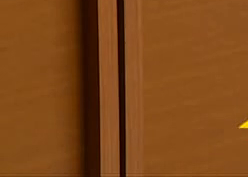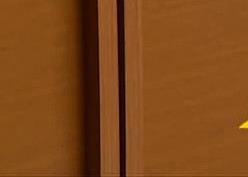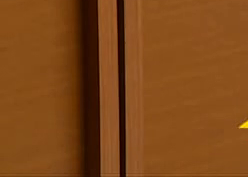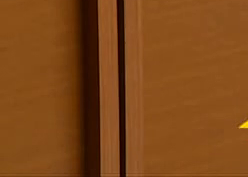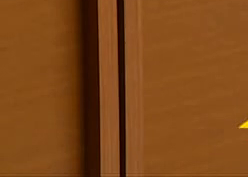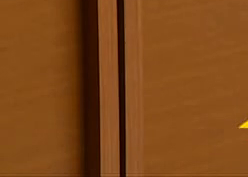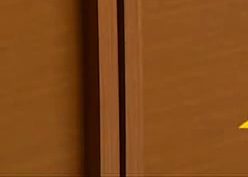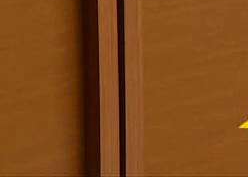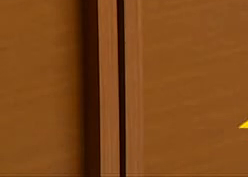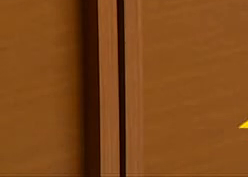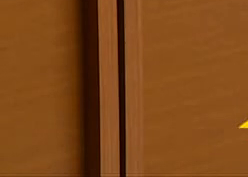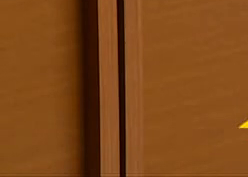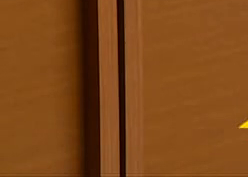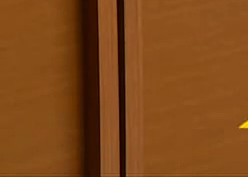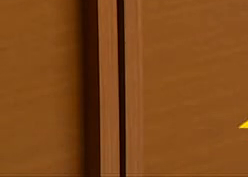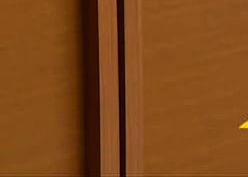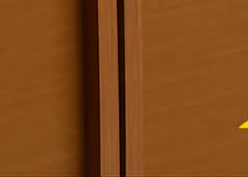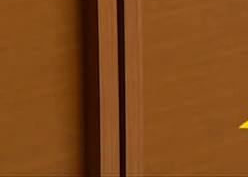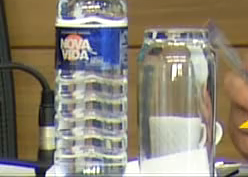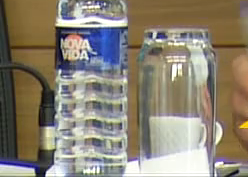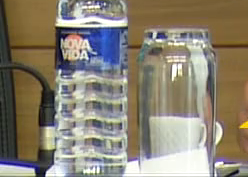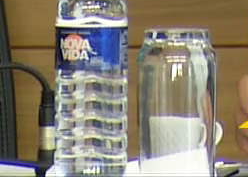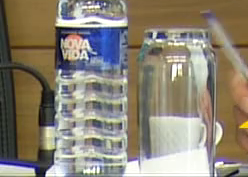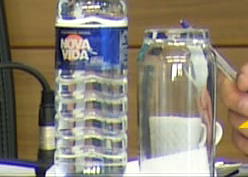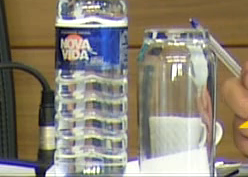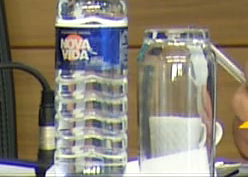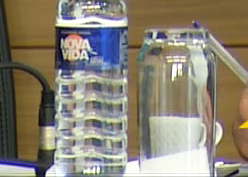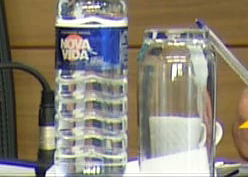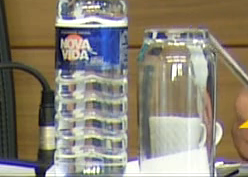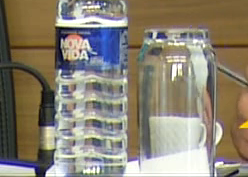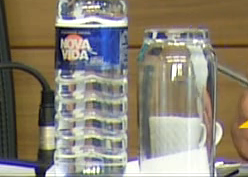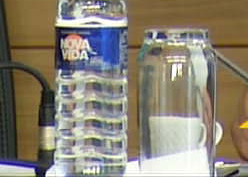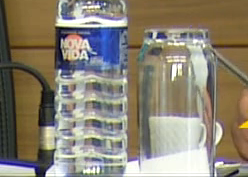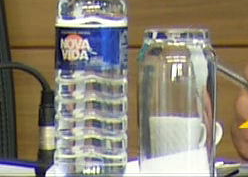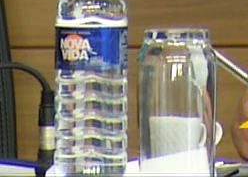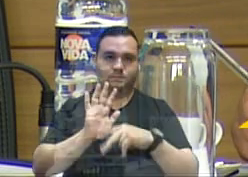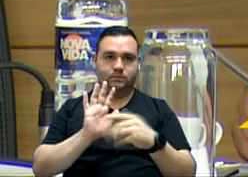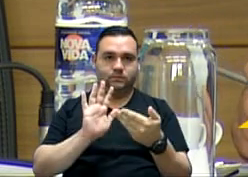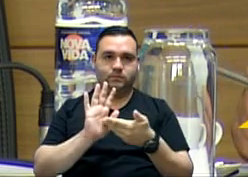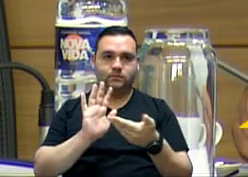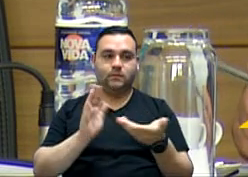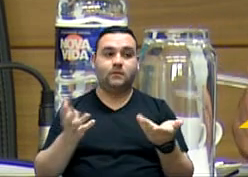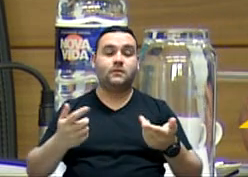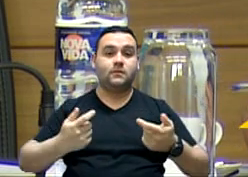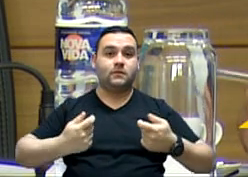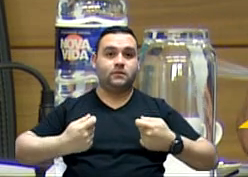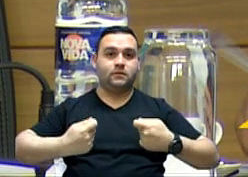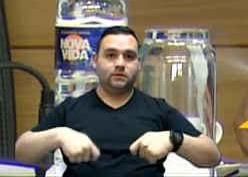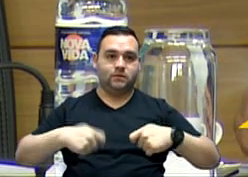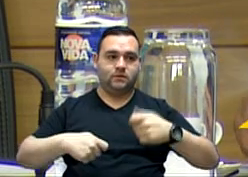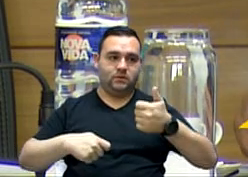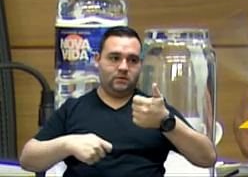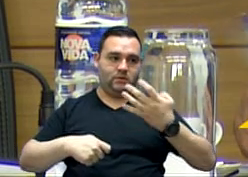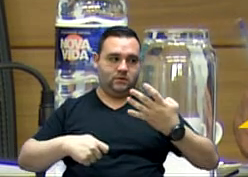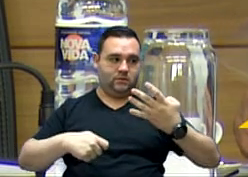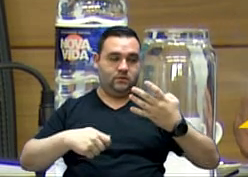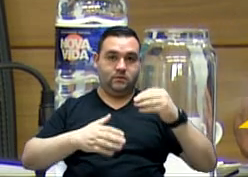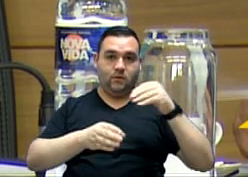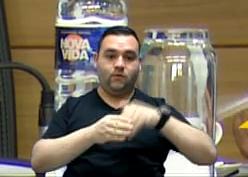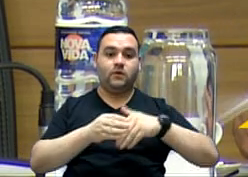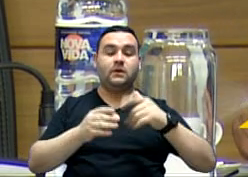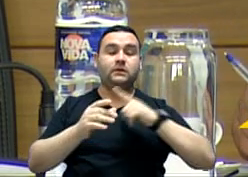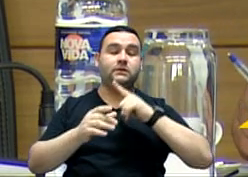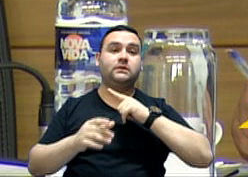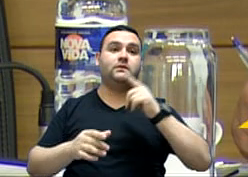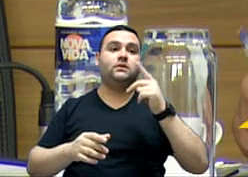Vereador Silvano Júnior, vereador Rodrigo Manga. Esse projeto ele precisa de 14 votos. Nós